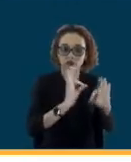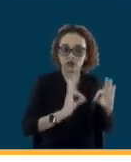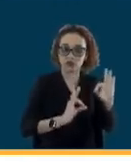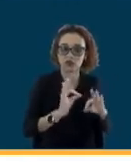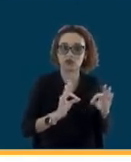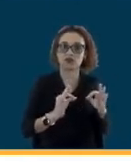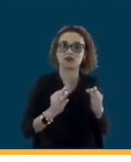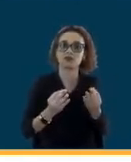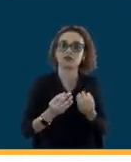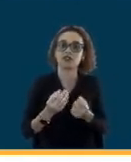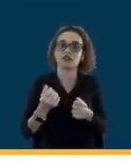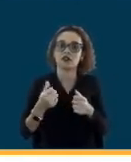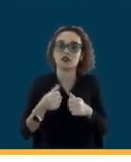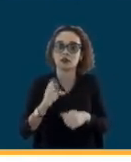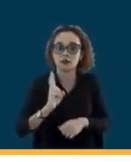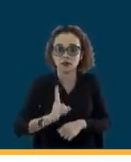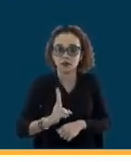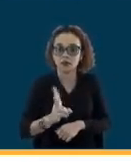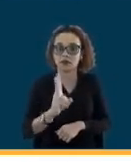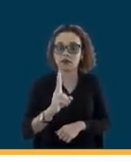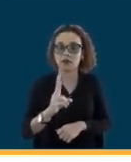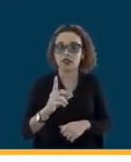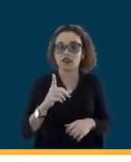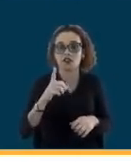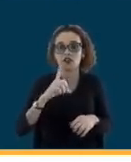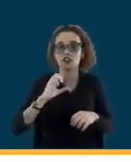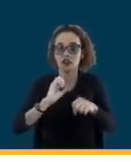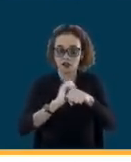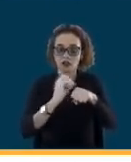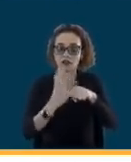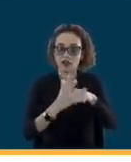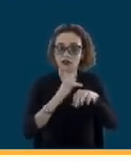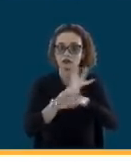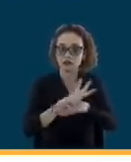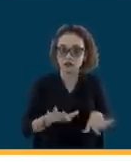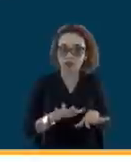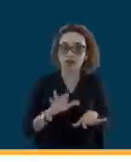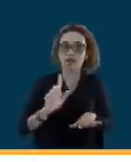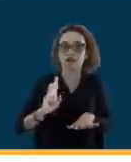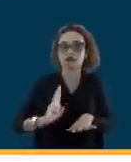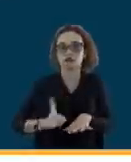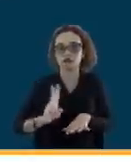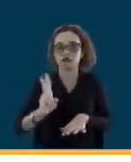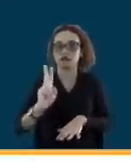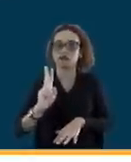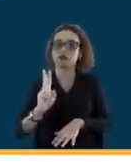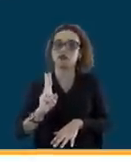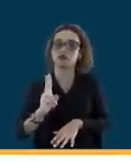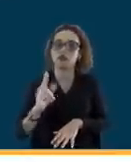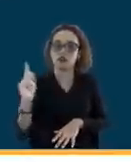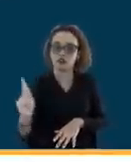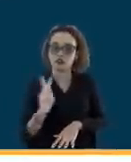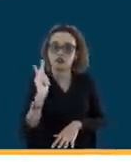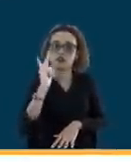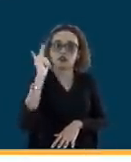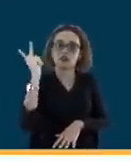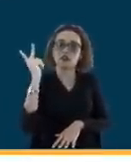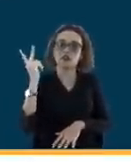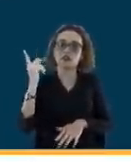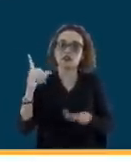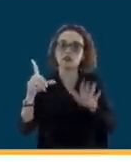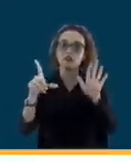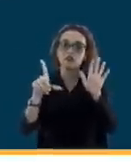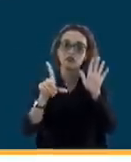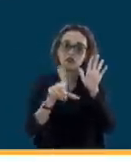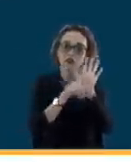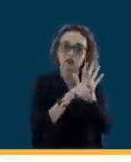ficar para mais tempo, para além da pandemia, para além da própria validação temporal da lei,